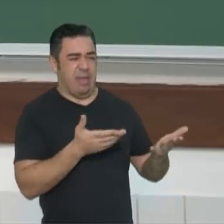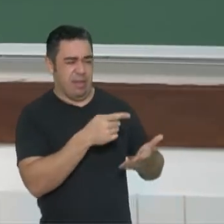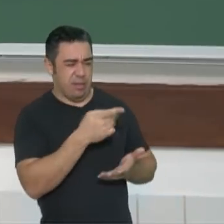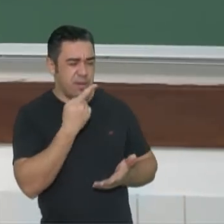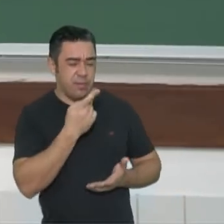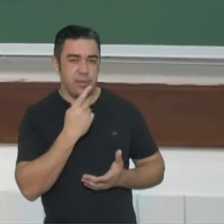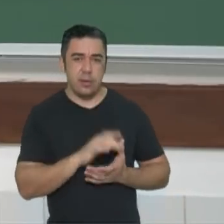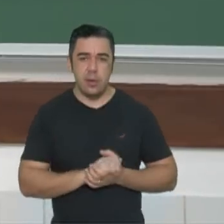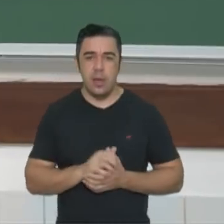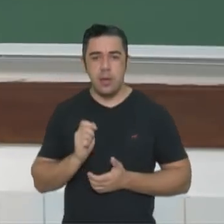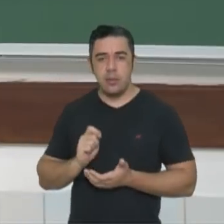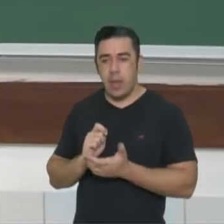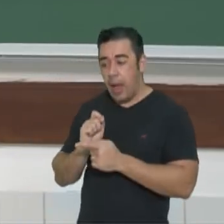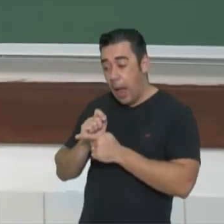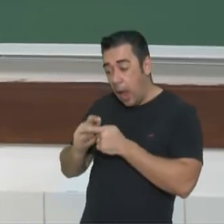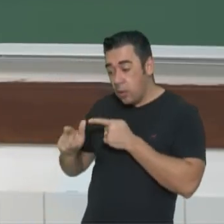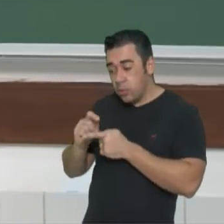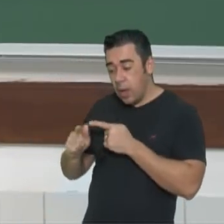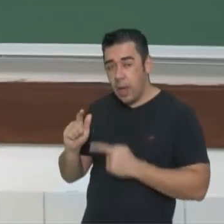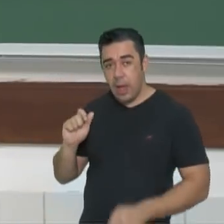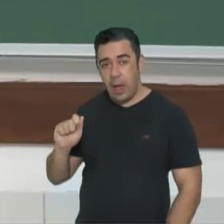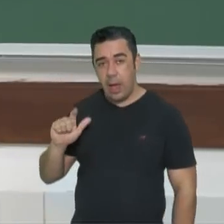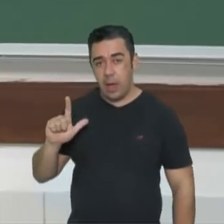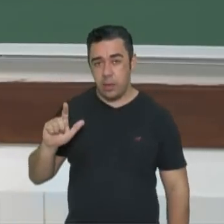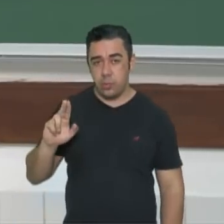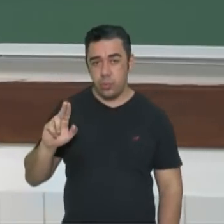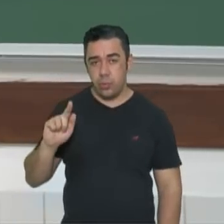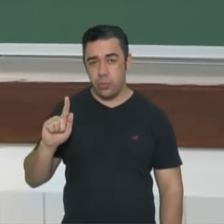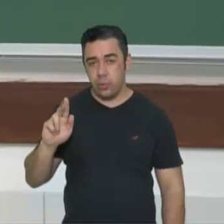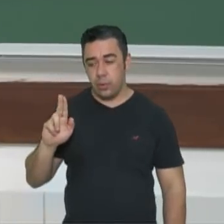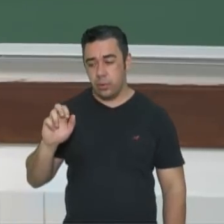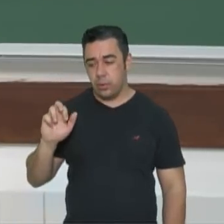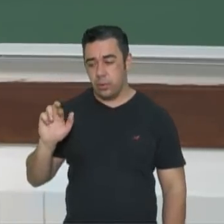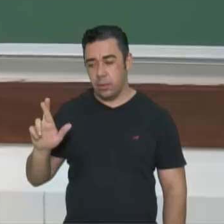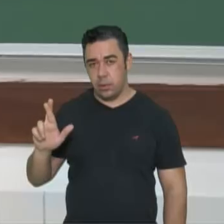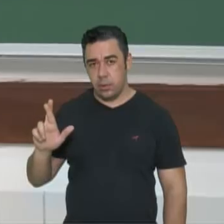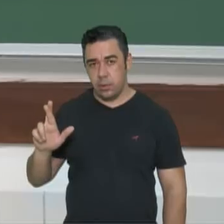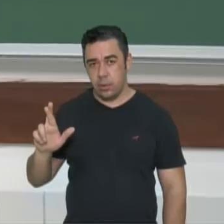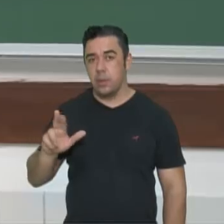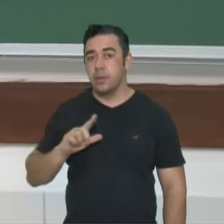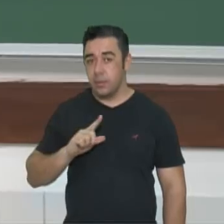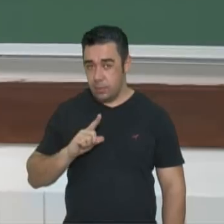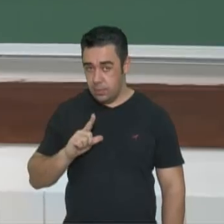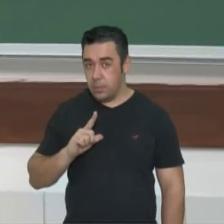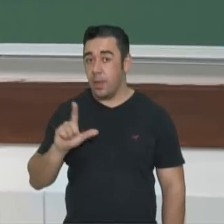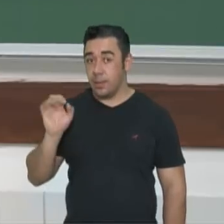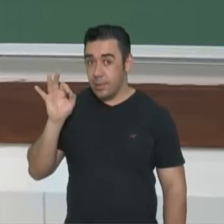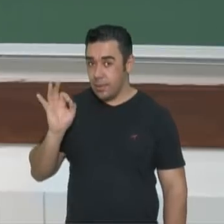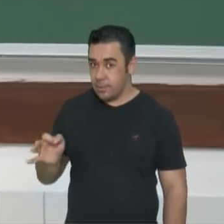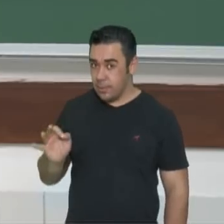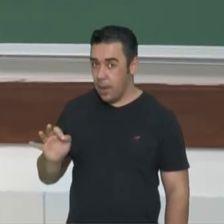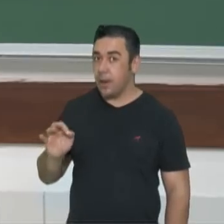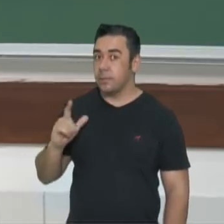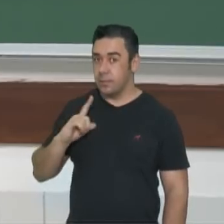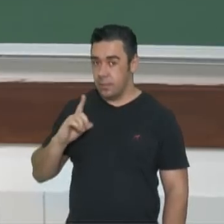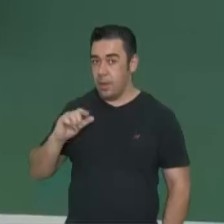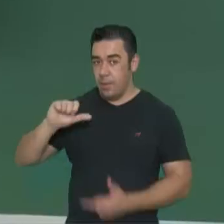exemplo, aluguer, cuidado, porque essa forma está correta. Inclusive existe o plural, alugueres. Olha só, tomar cuidado.